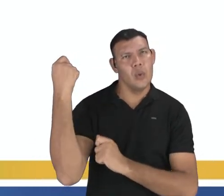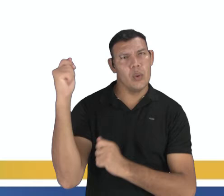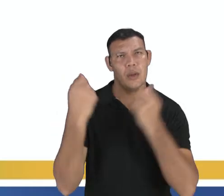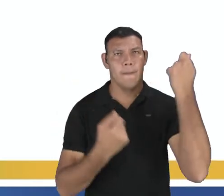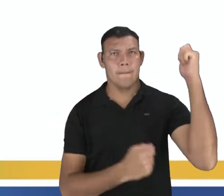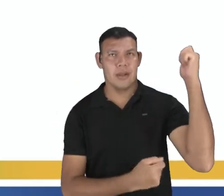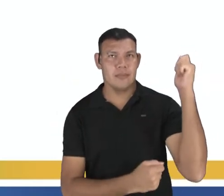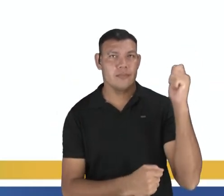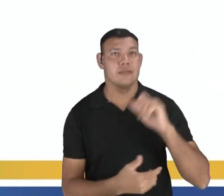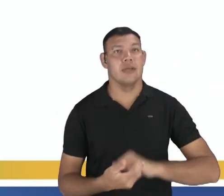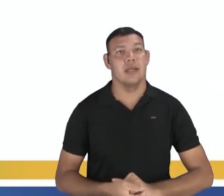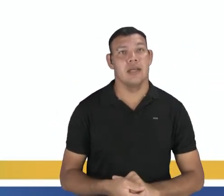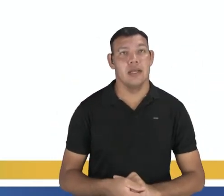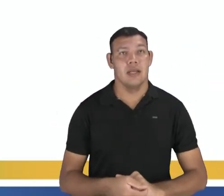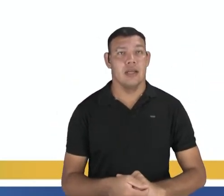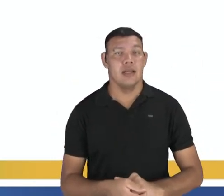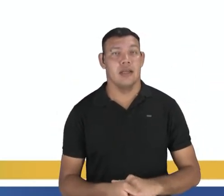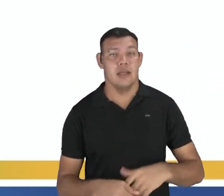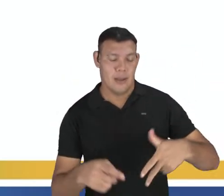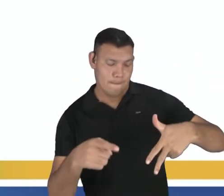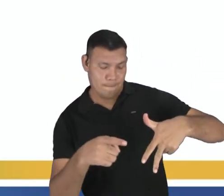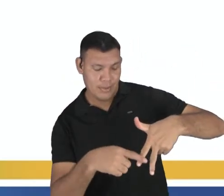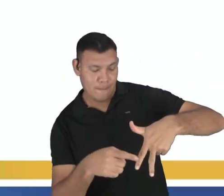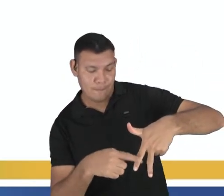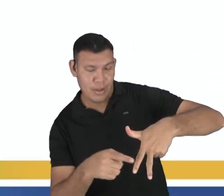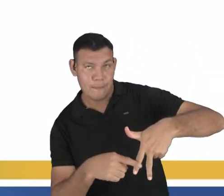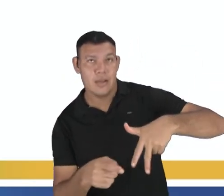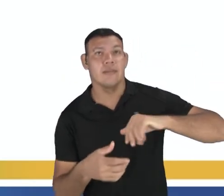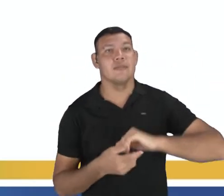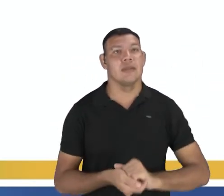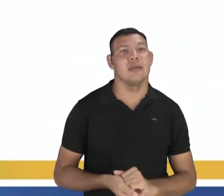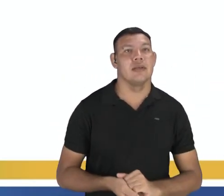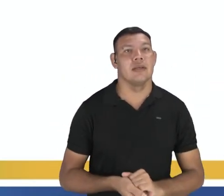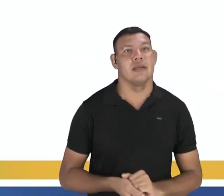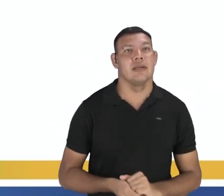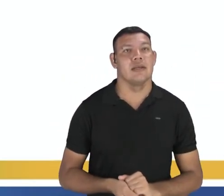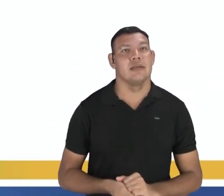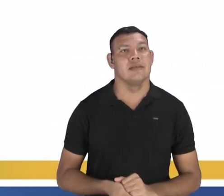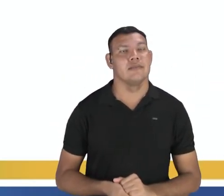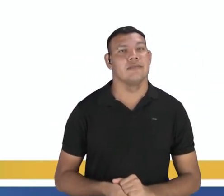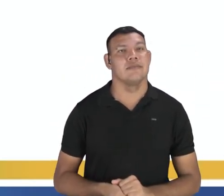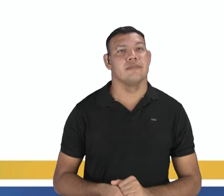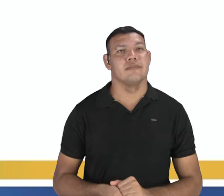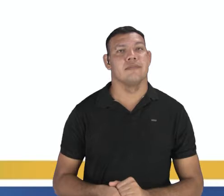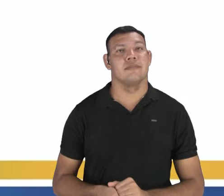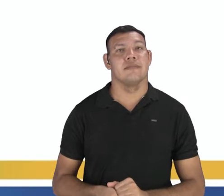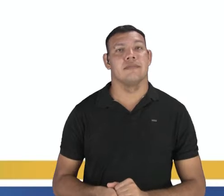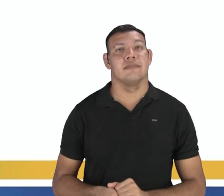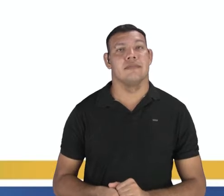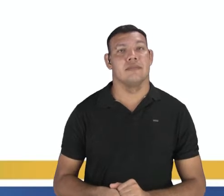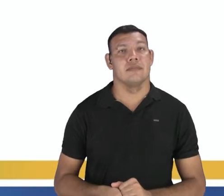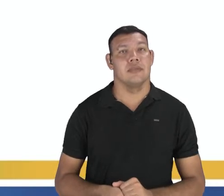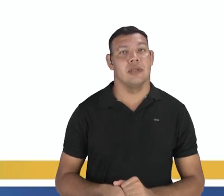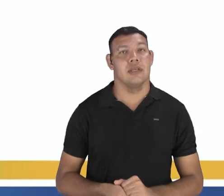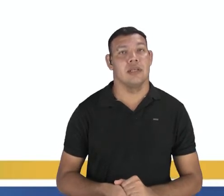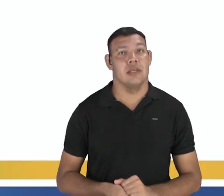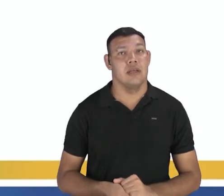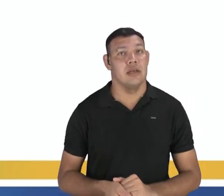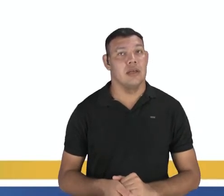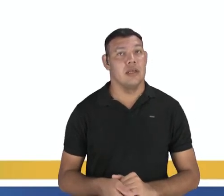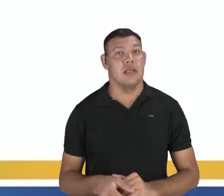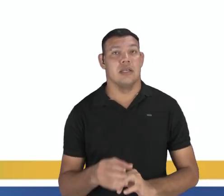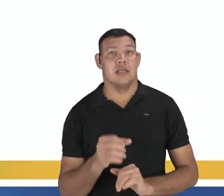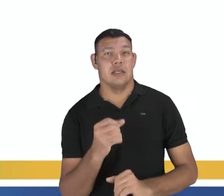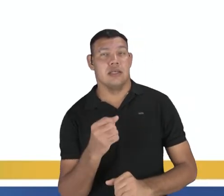mexe o chocalho ou o chocalho é que mexe com ela? Chico Buarque. Esse daí é uma música. Outro. Quem